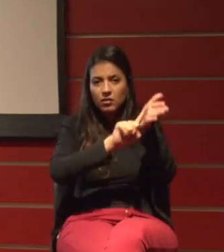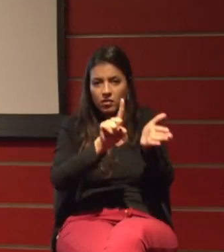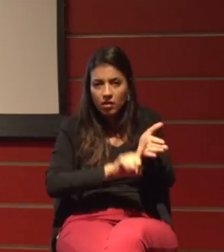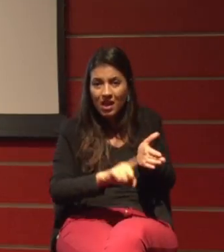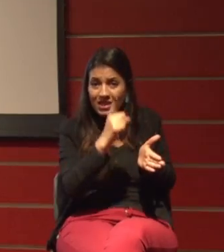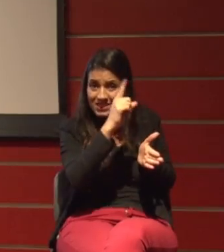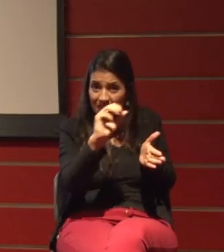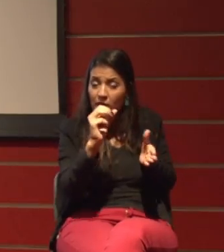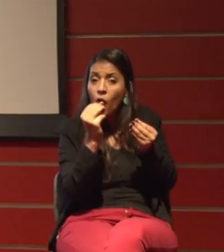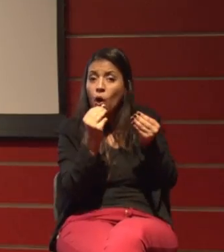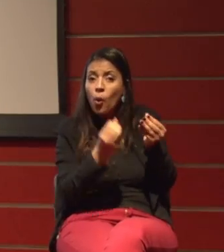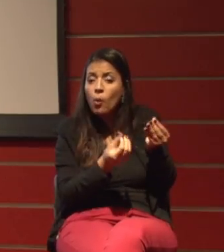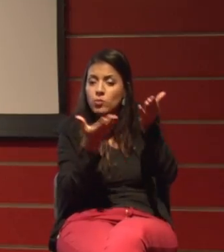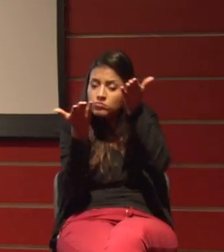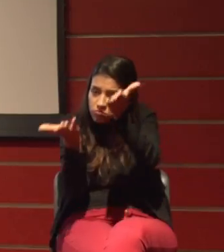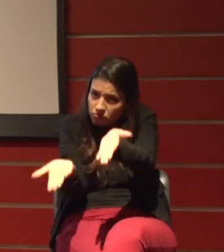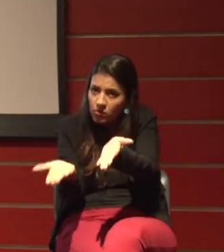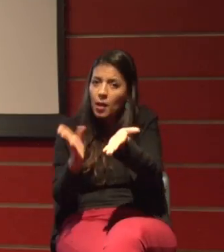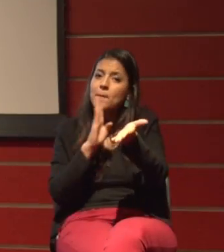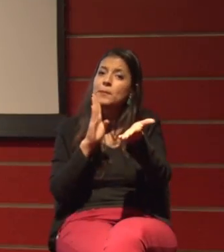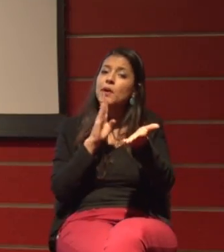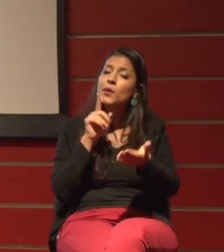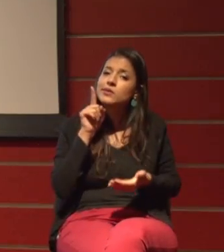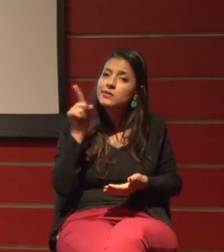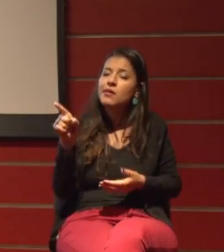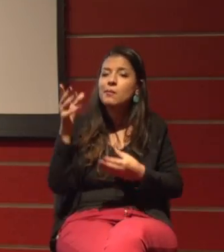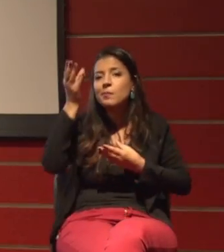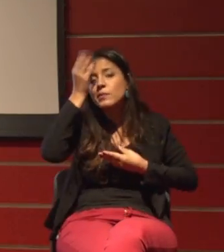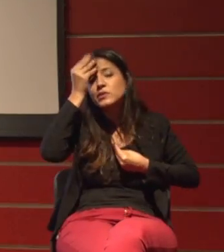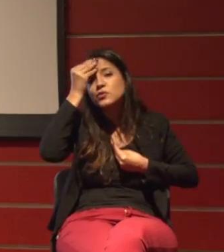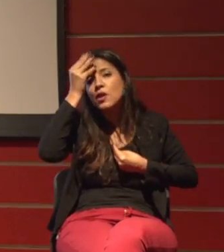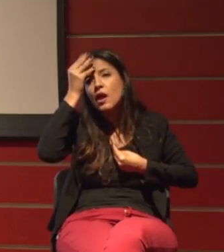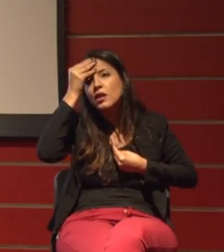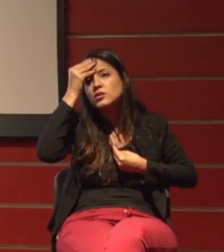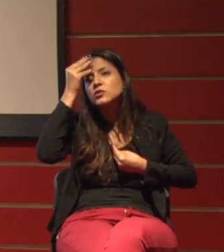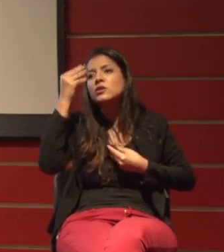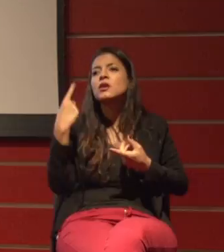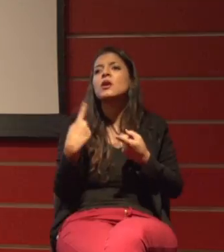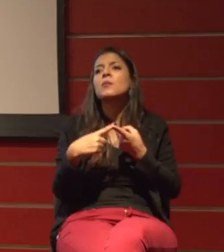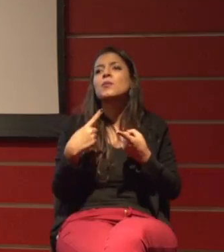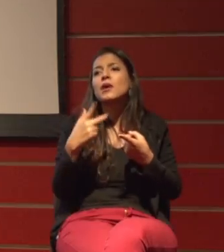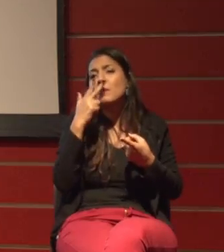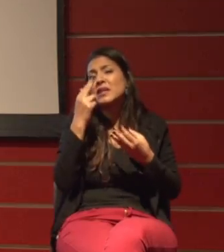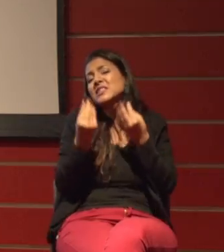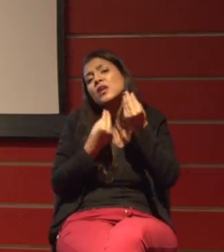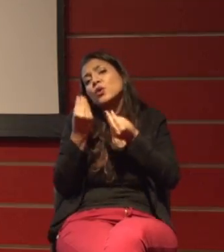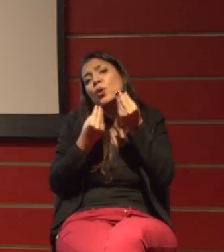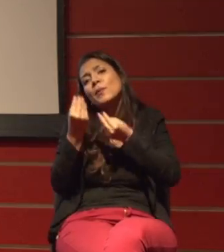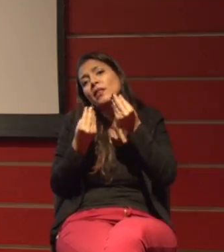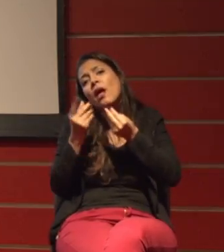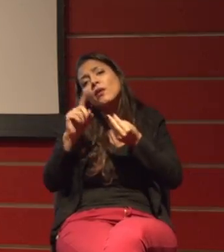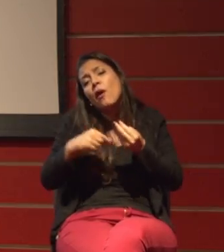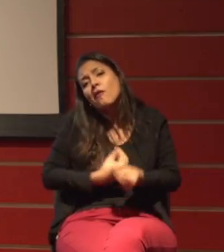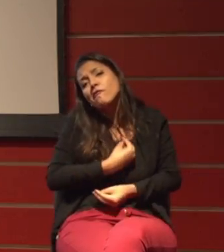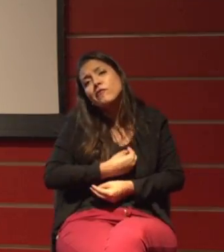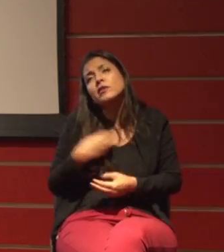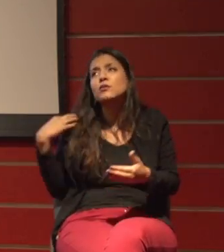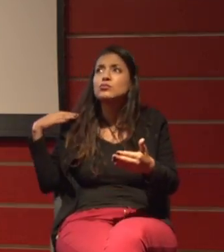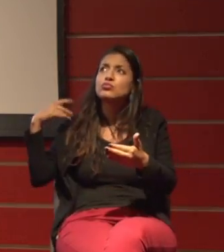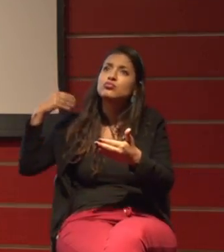para conhecer um pouco da vida dessa personagem né O que acaba sendo o documentário acaba que sendo uma biografia de